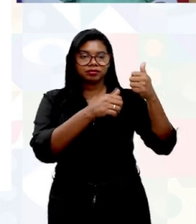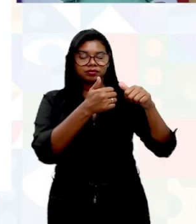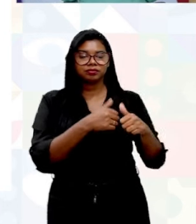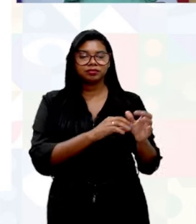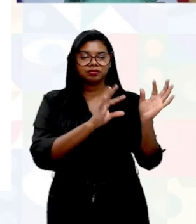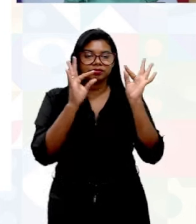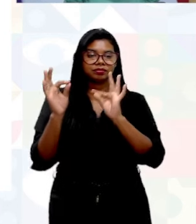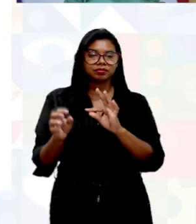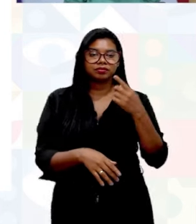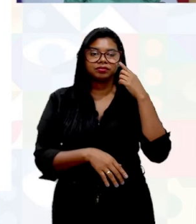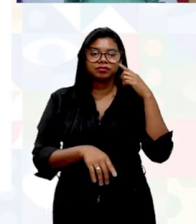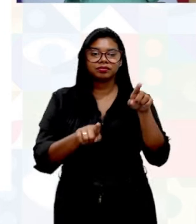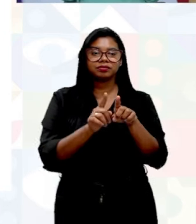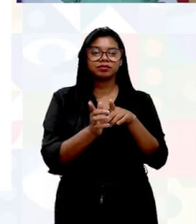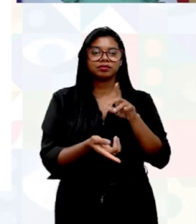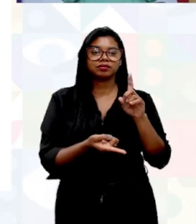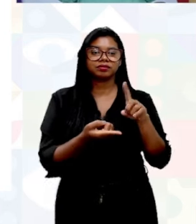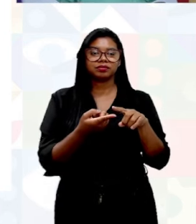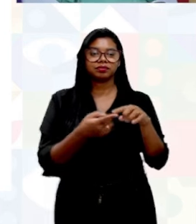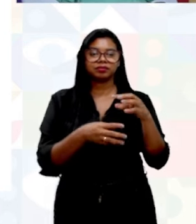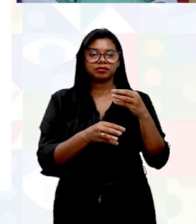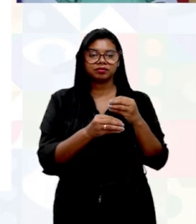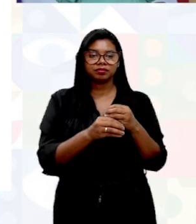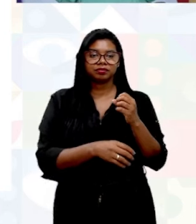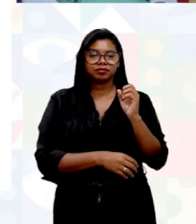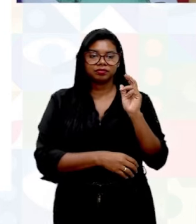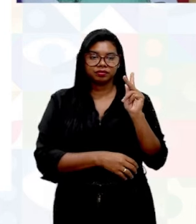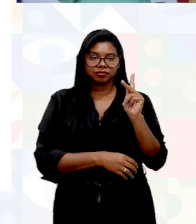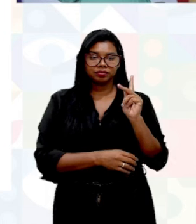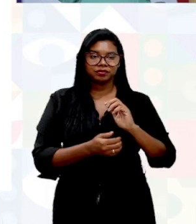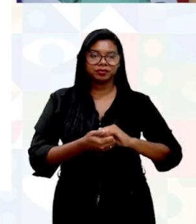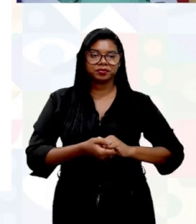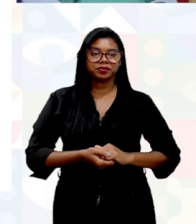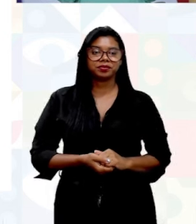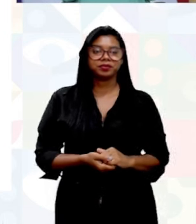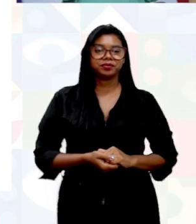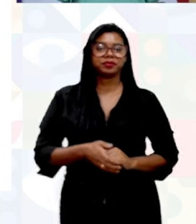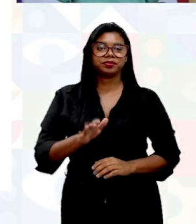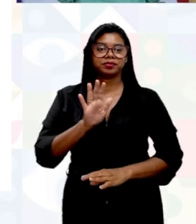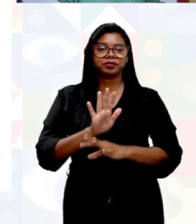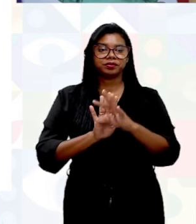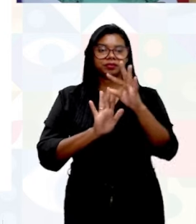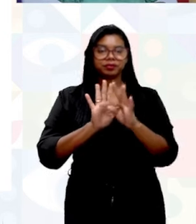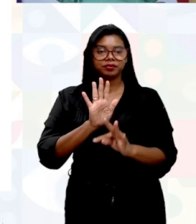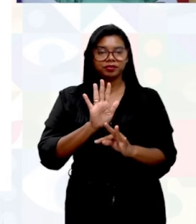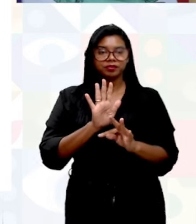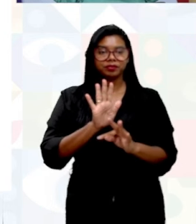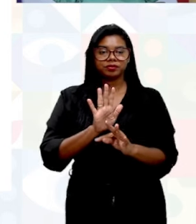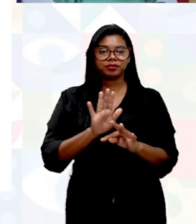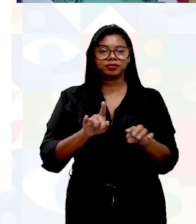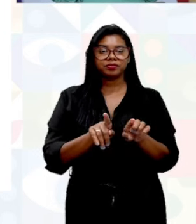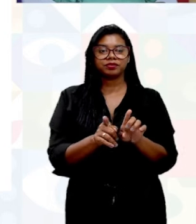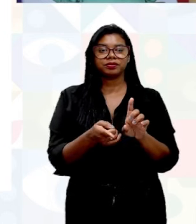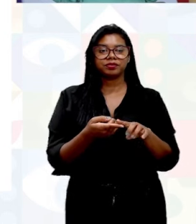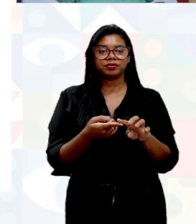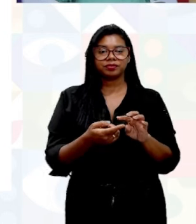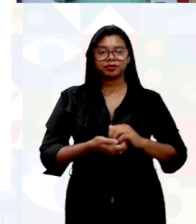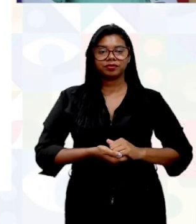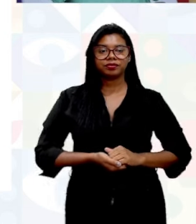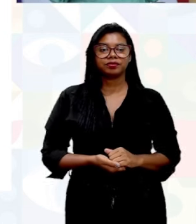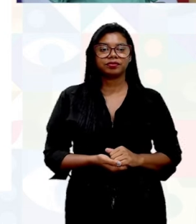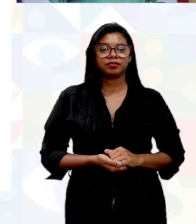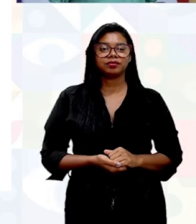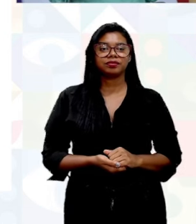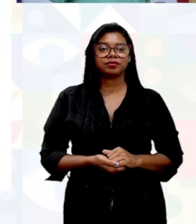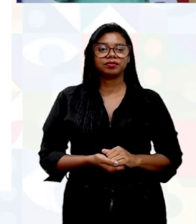e verificarem de fato se está tudo ok, tá? E o sexto, como o próprio nome diz, é o fechamento, né? Já é a